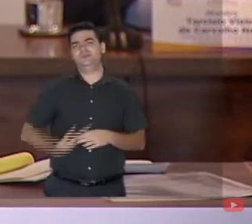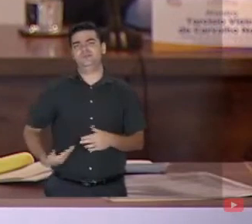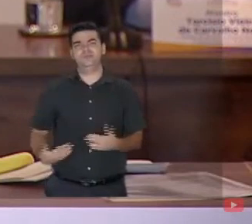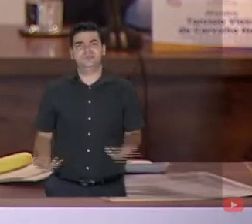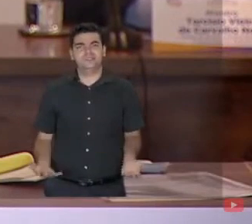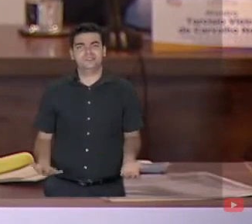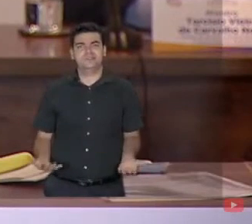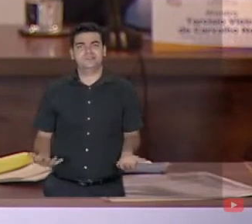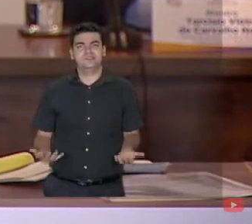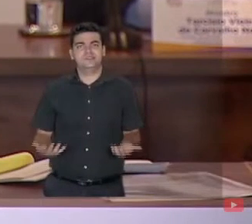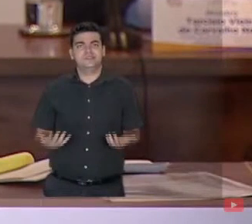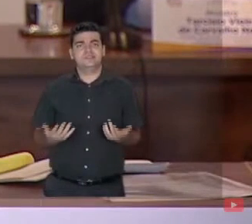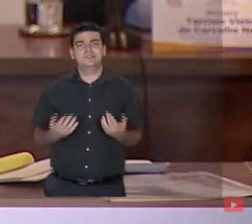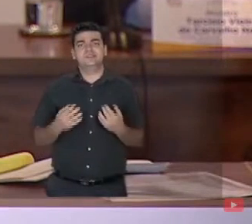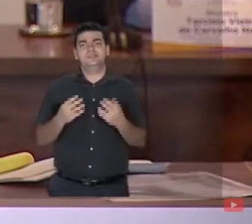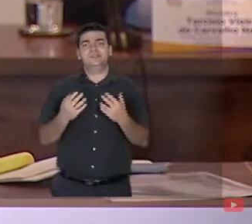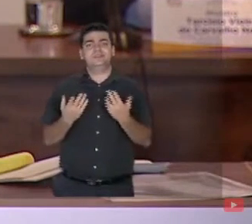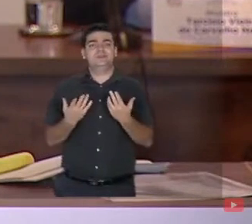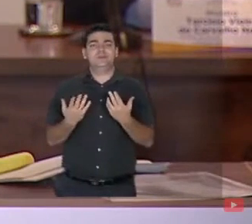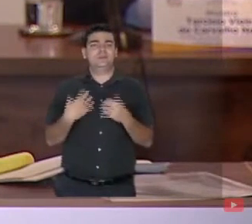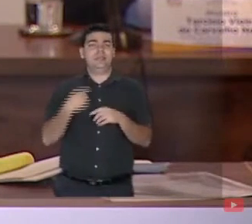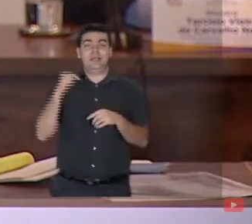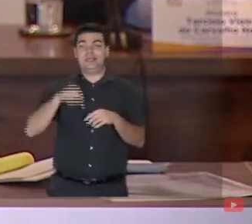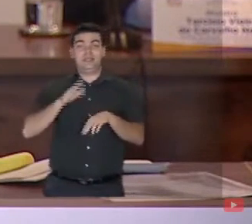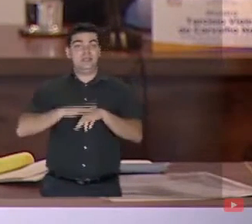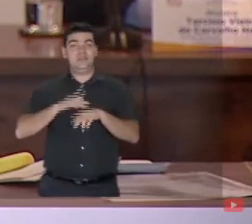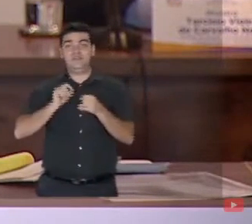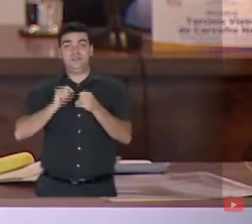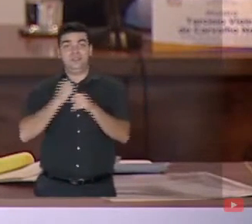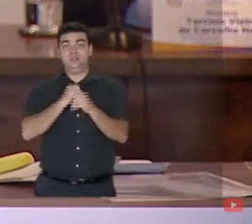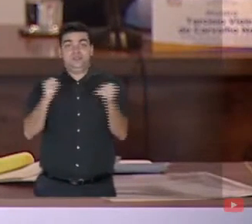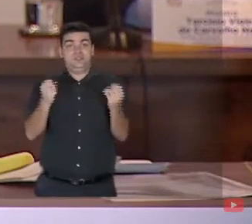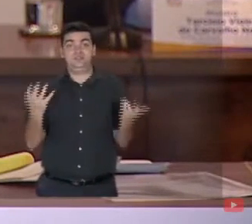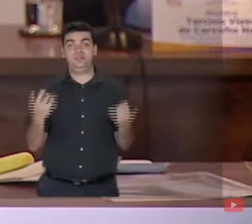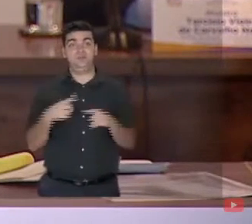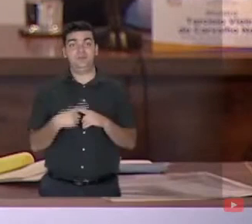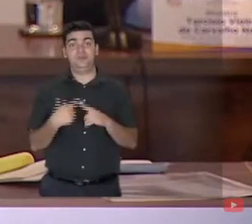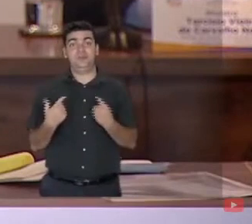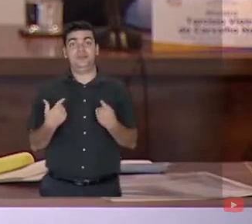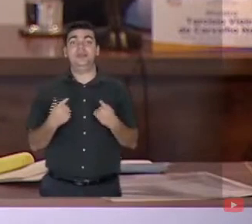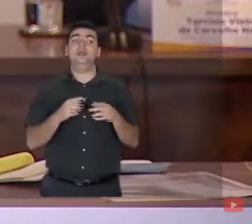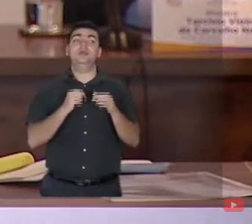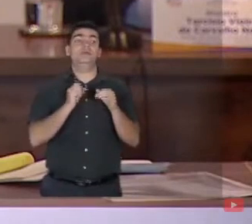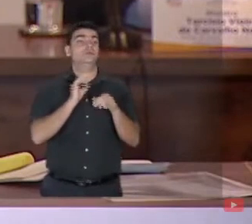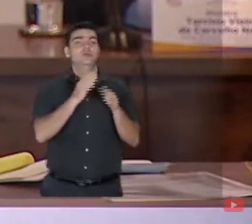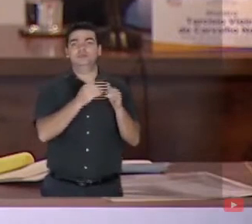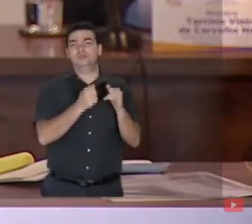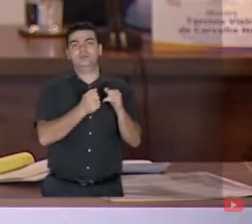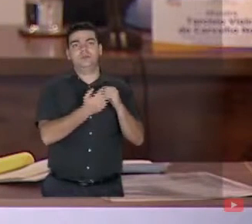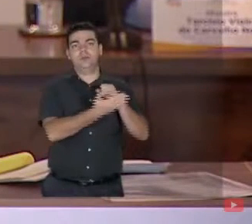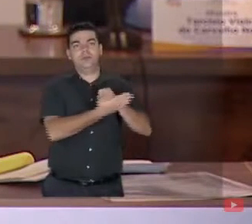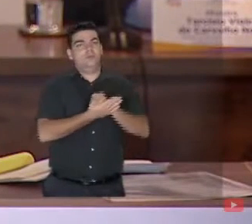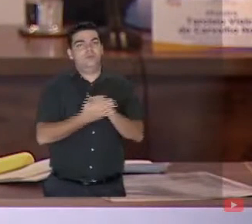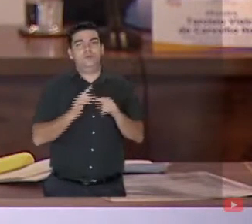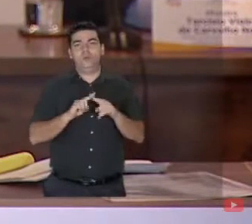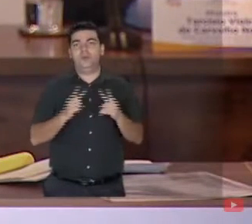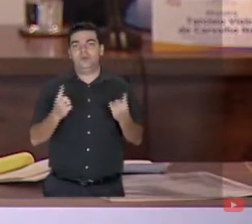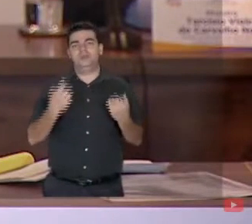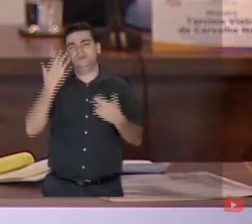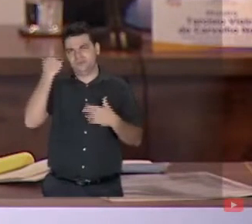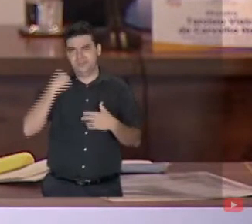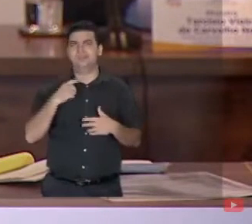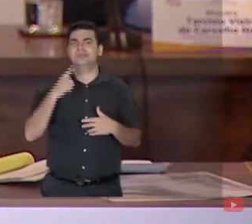E, portanto, essa é uma questão fora da nossa jurisdição, mas é um problema relevante no